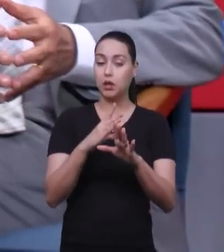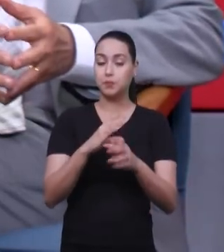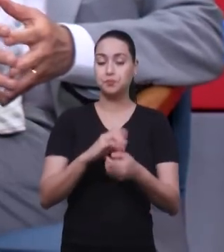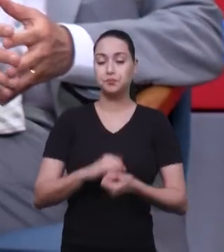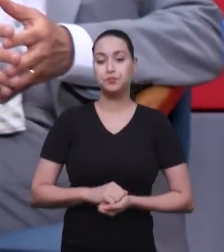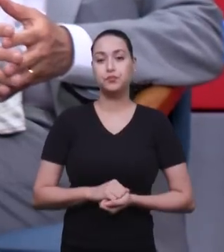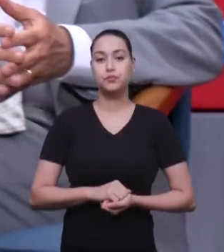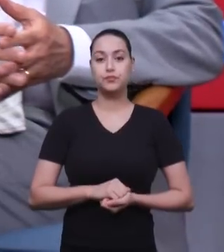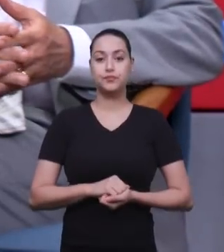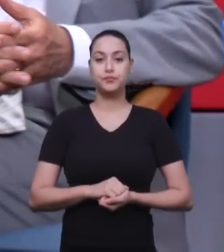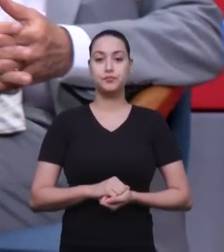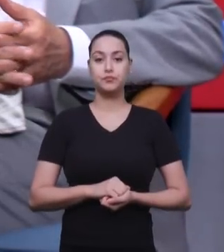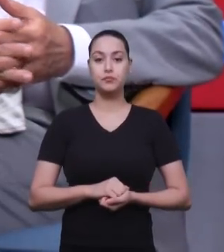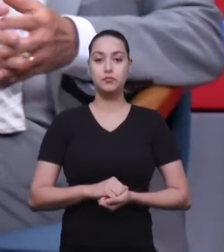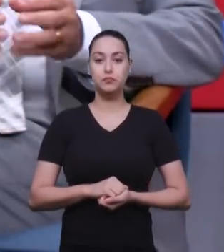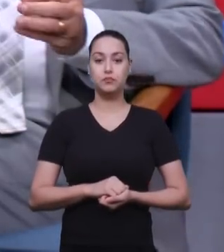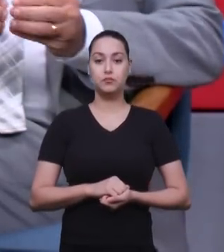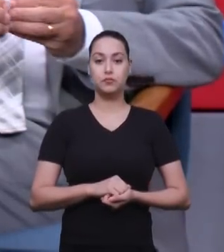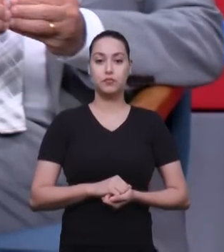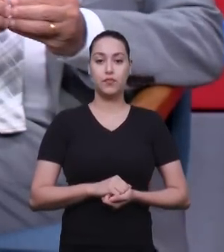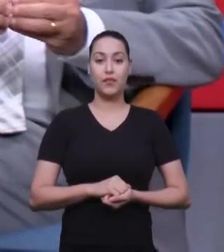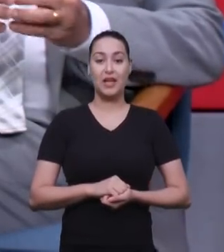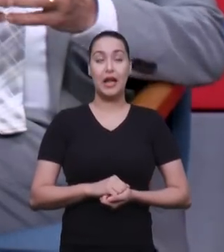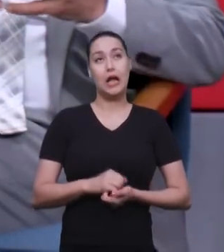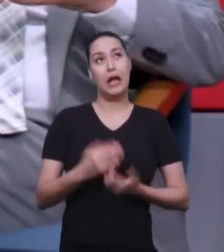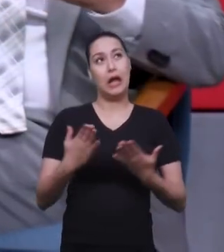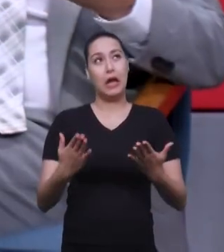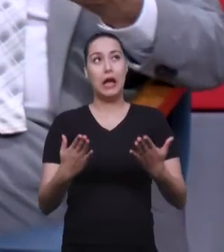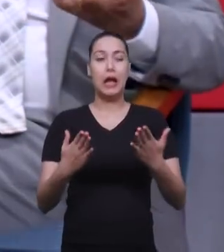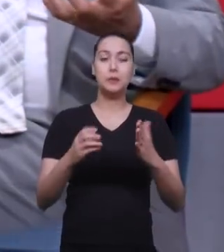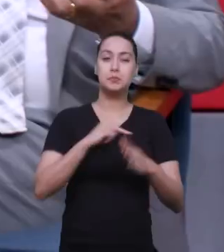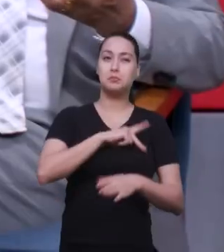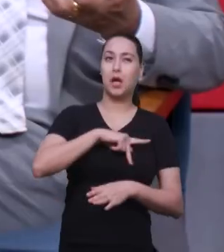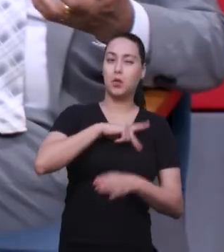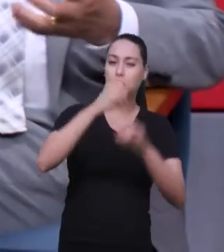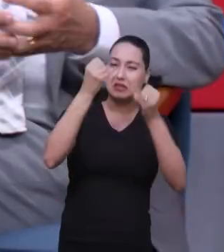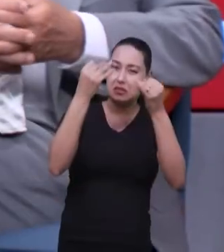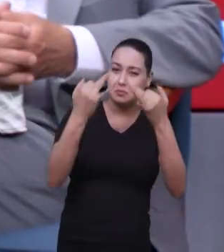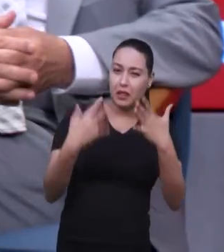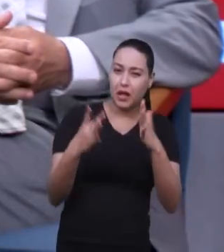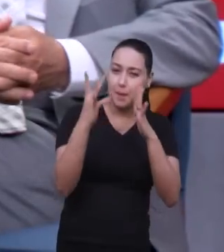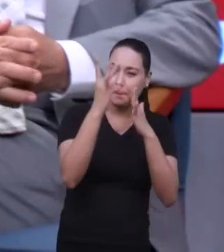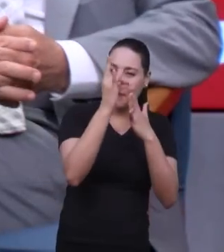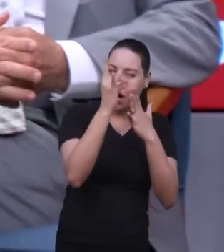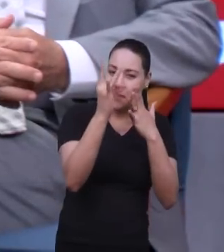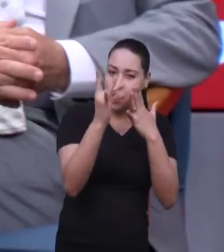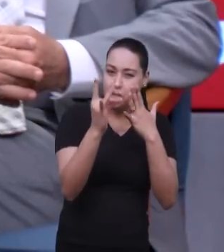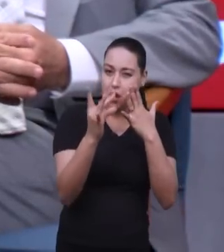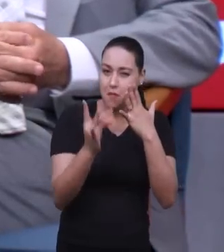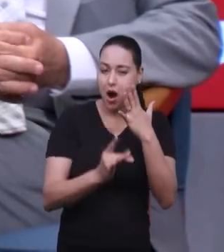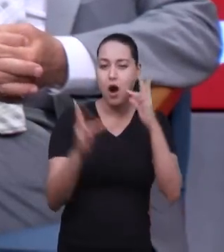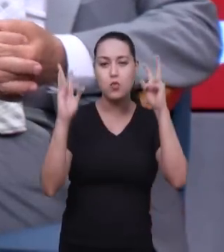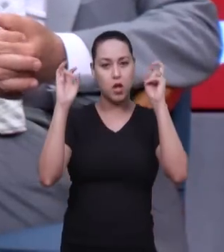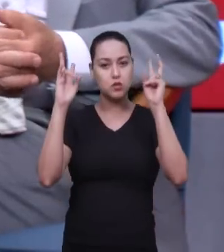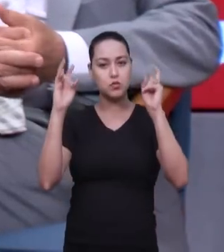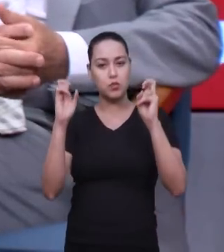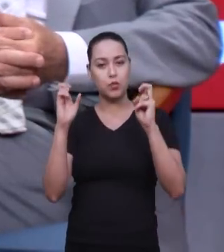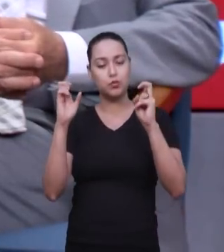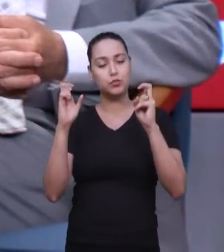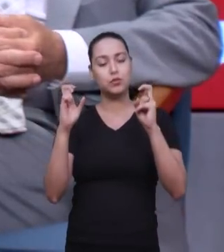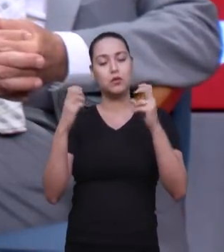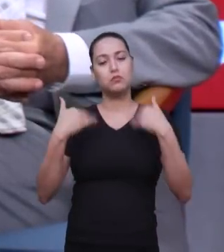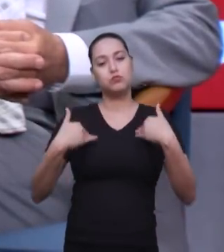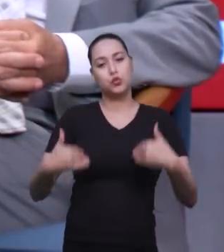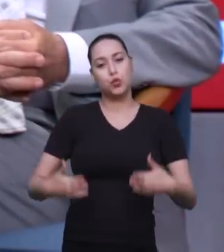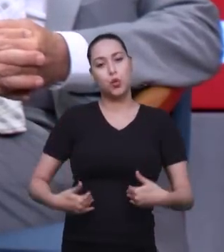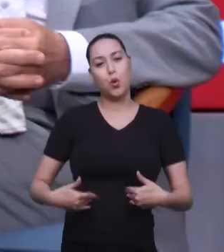e ele é como se assim, ele disseca todo o assunto que é importante